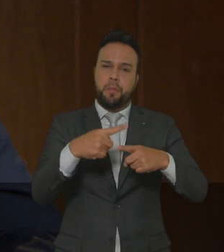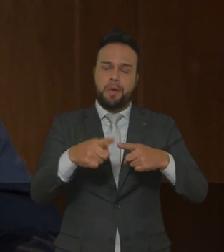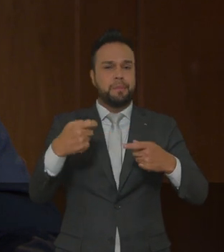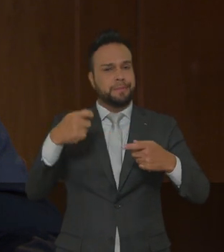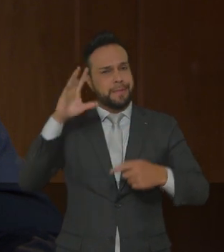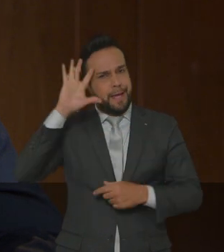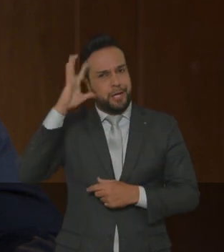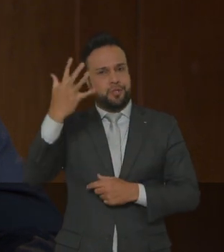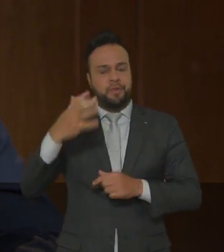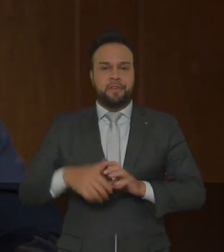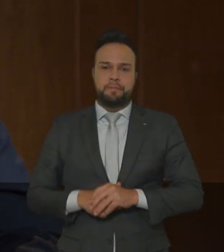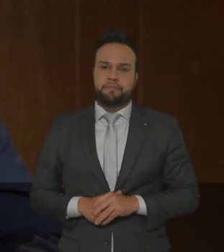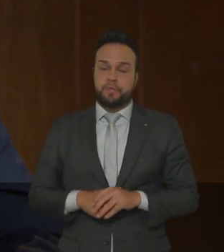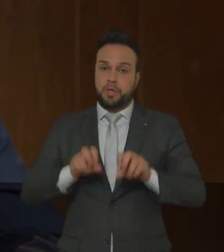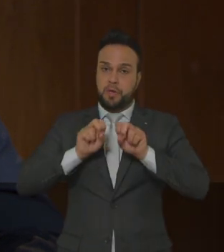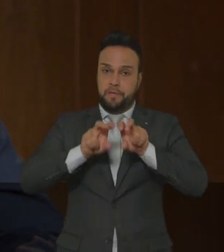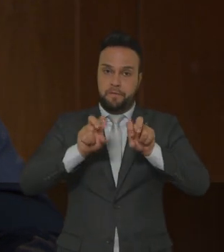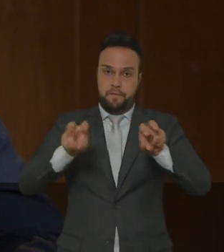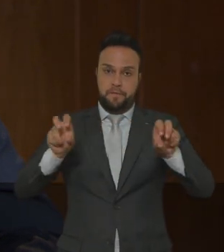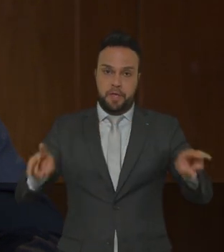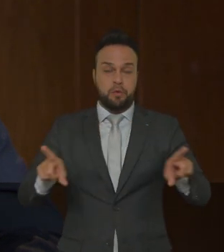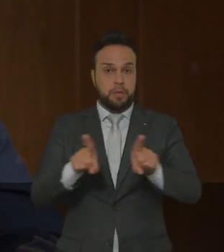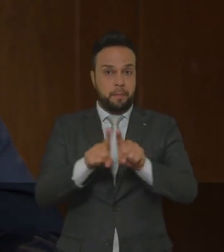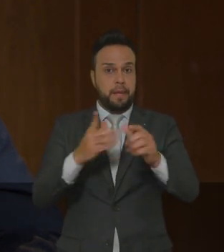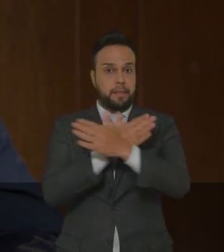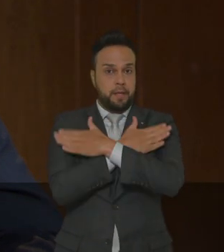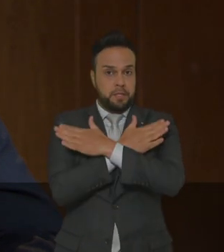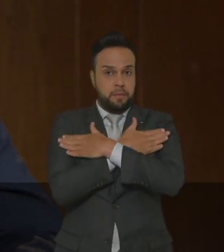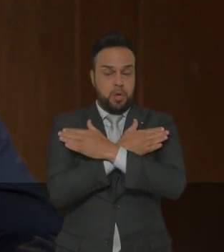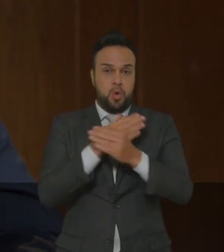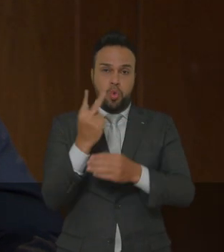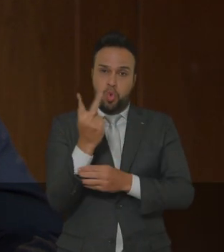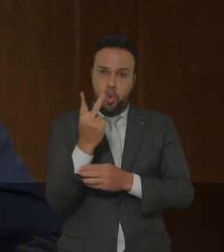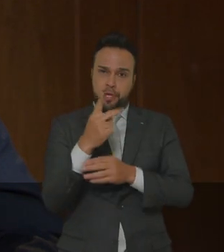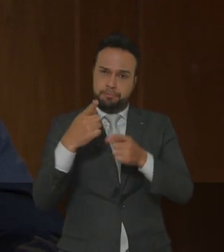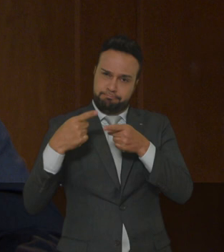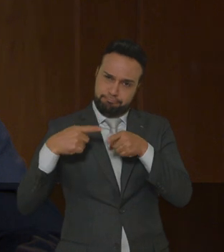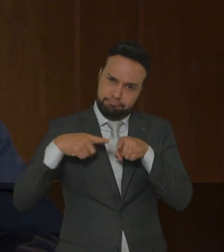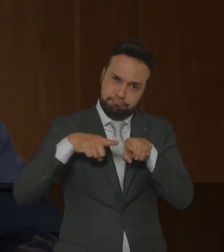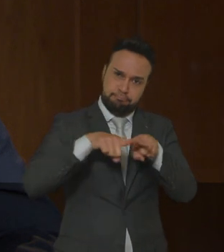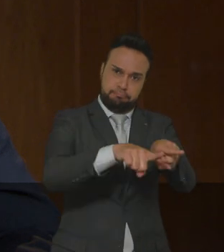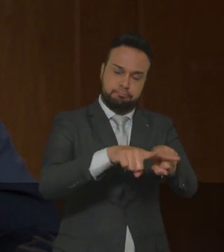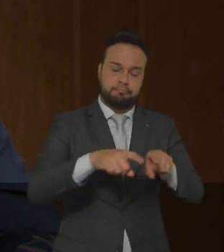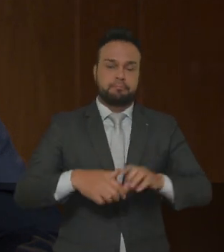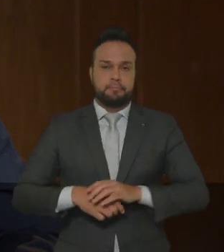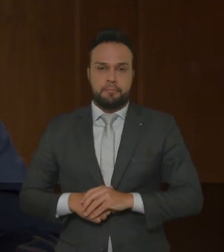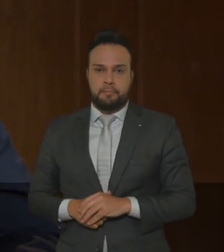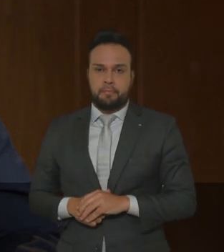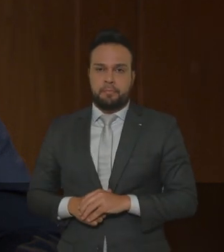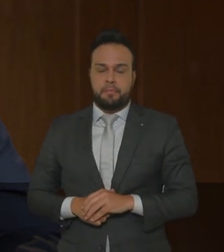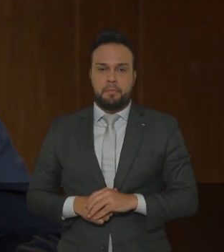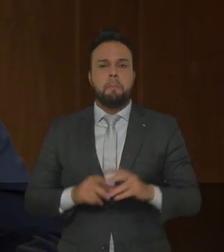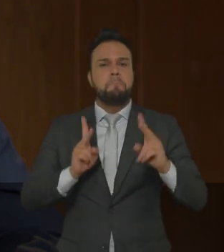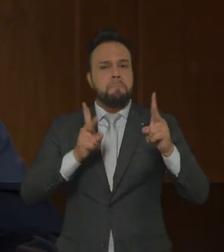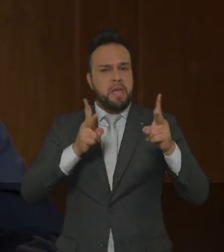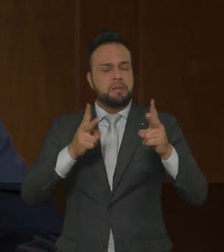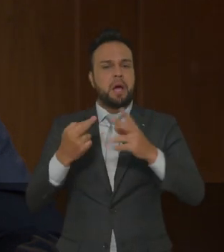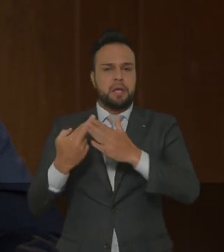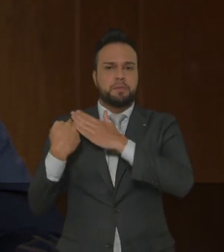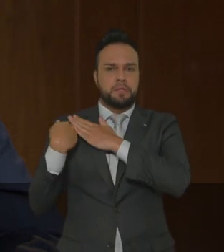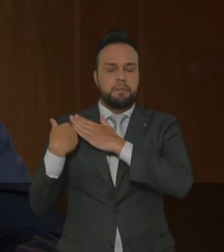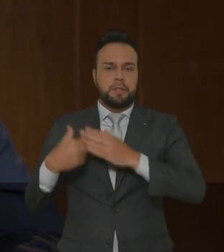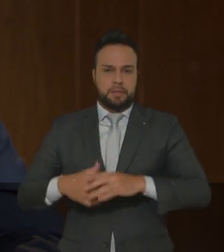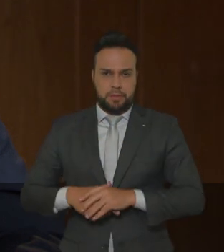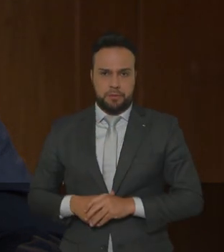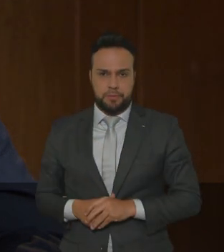problemas para resolver o vírus e os empregos e que ambos deveriam ser tratados simultaneamente e com a